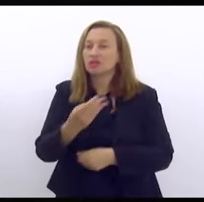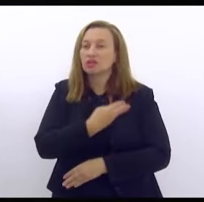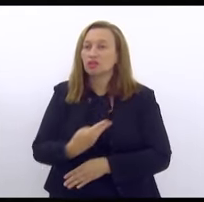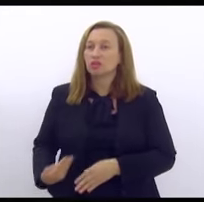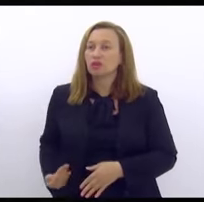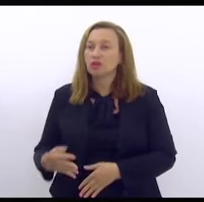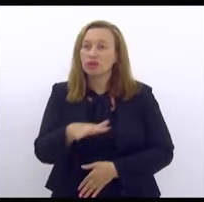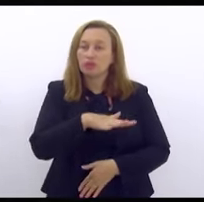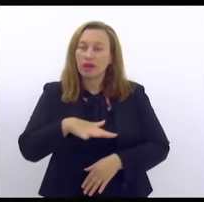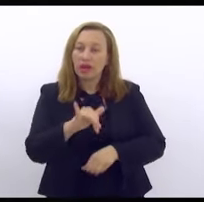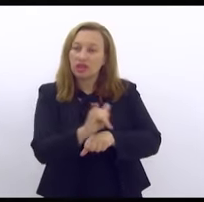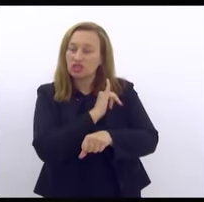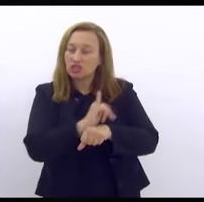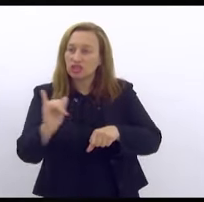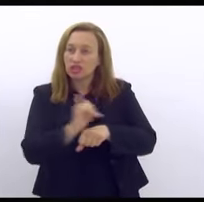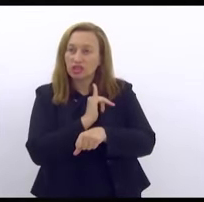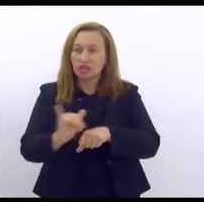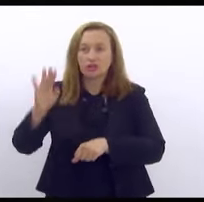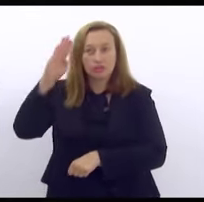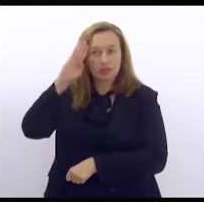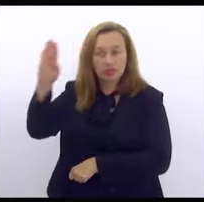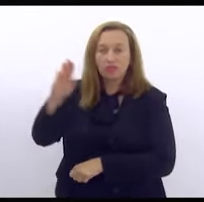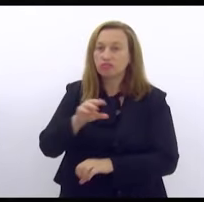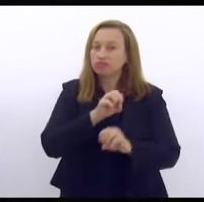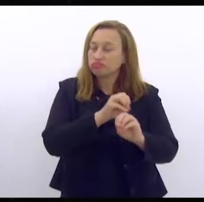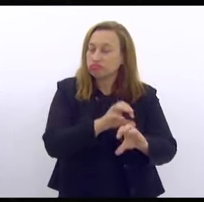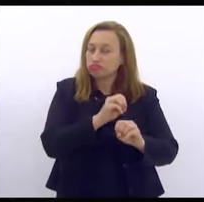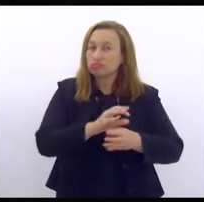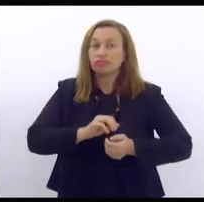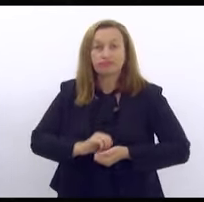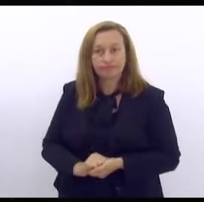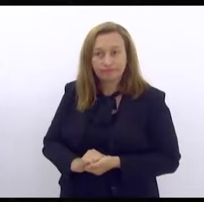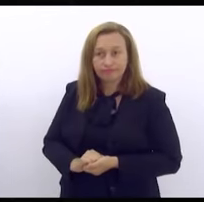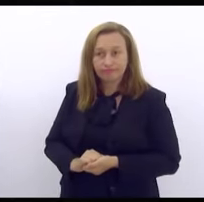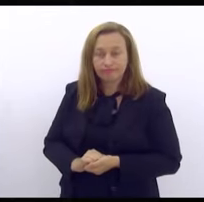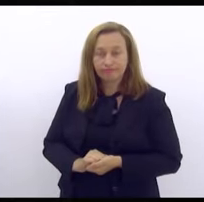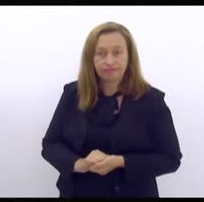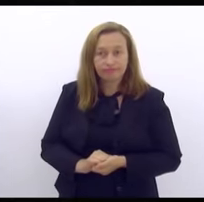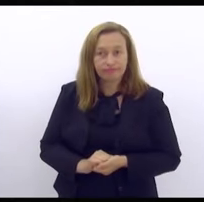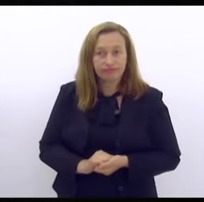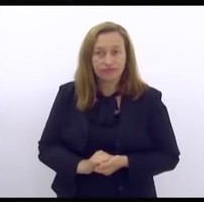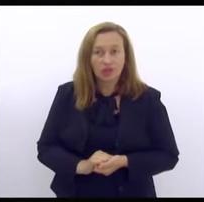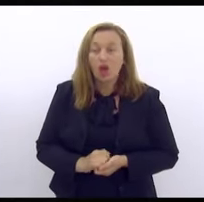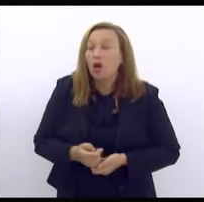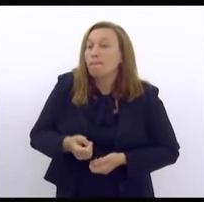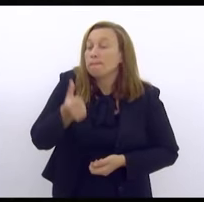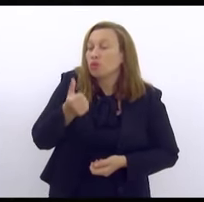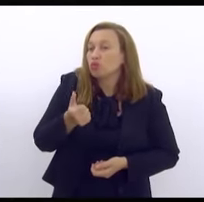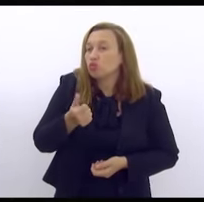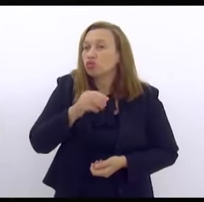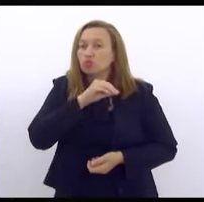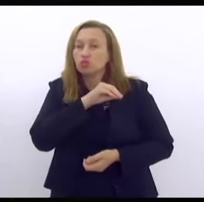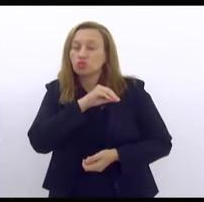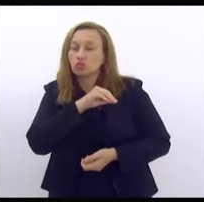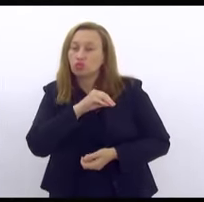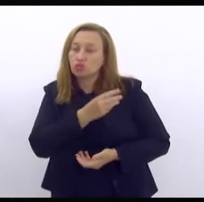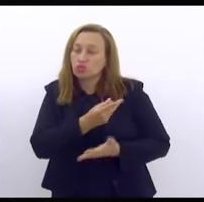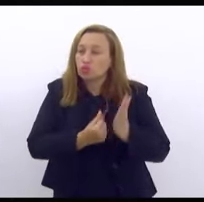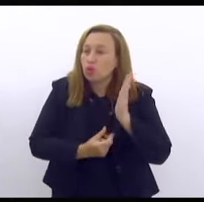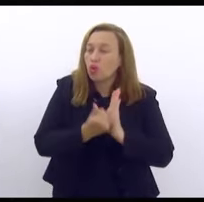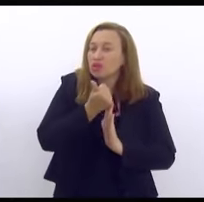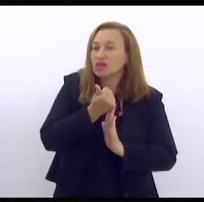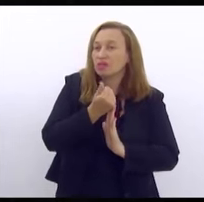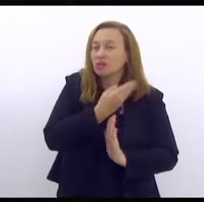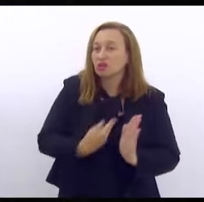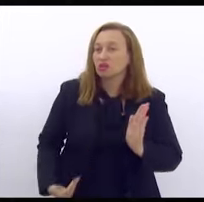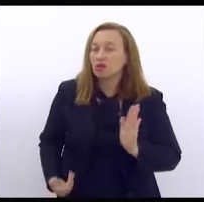áreas estrategicamente fundamentais, como educação, por exemplo, fará com que muito pouco do orçamento público beneficie